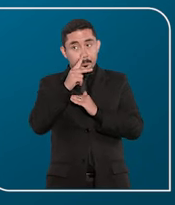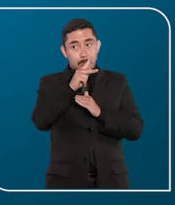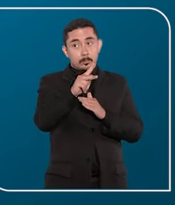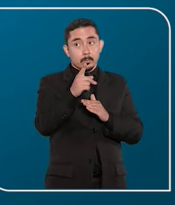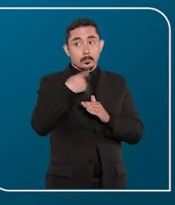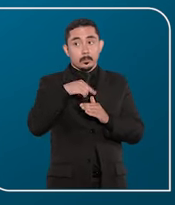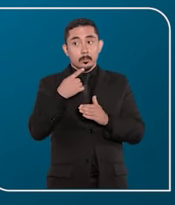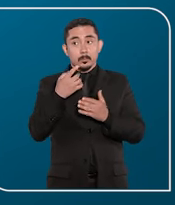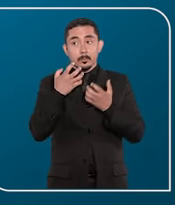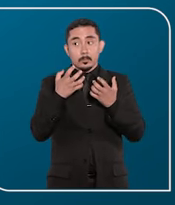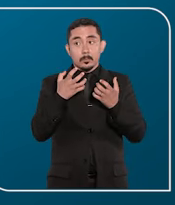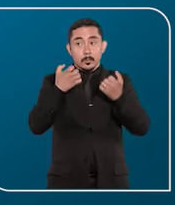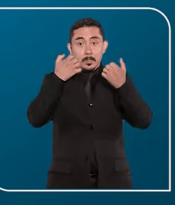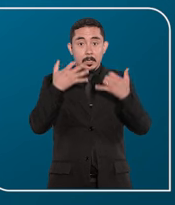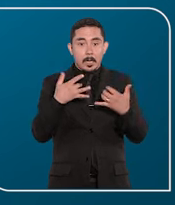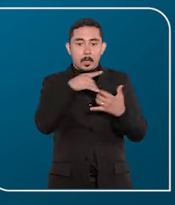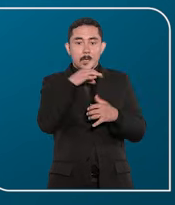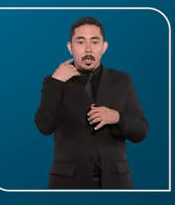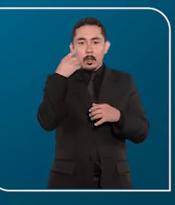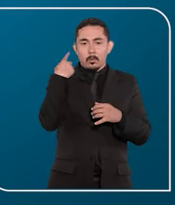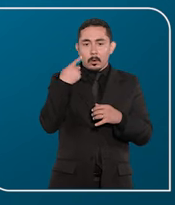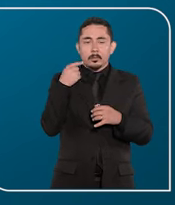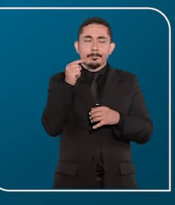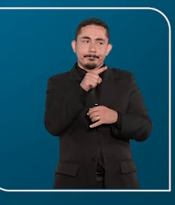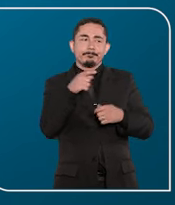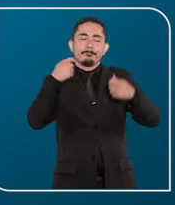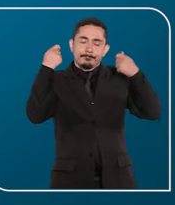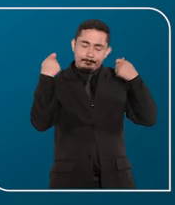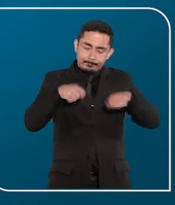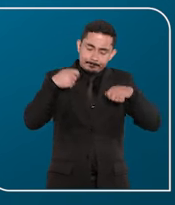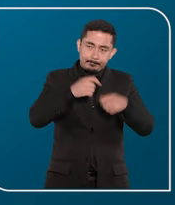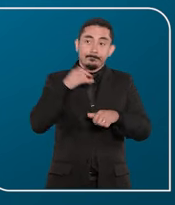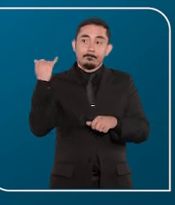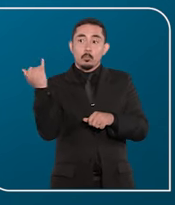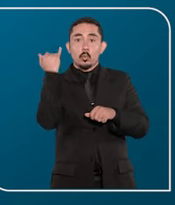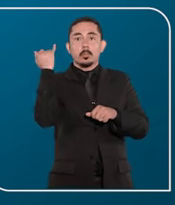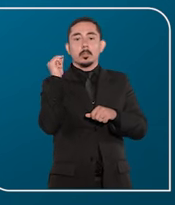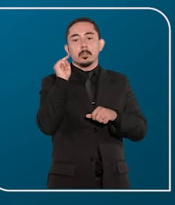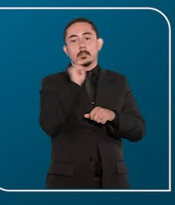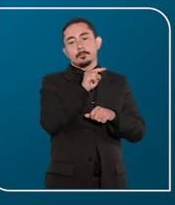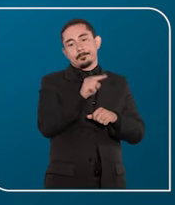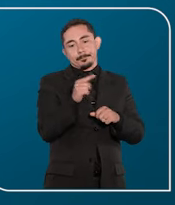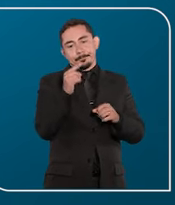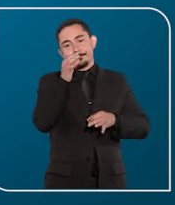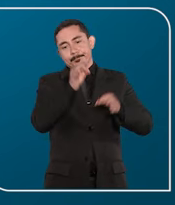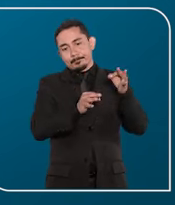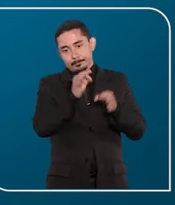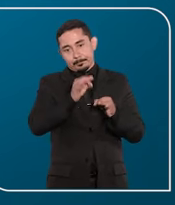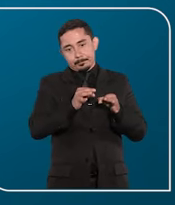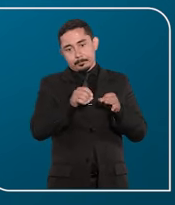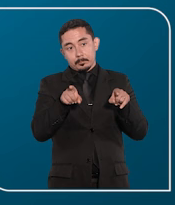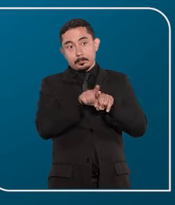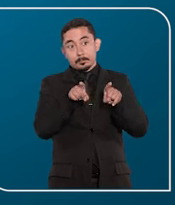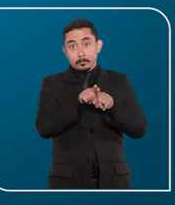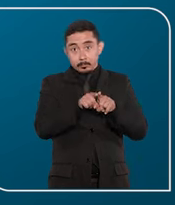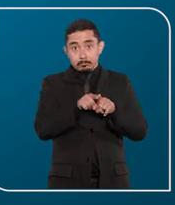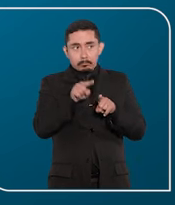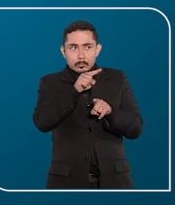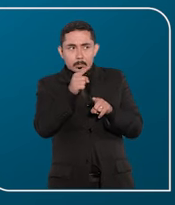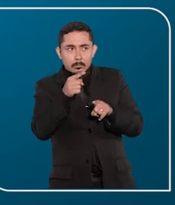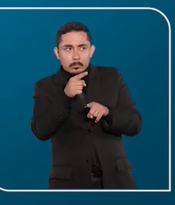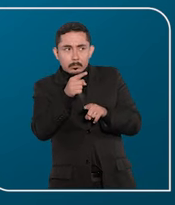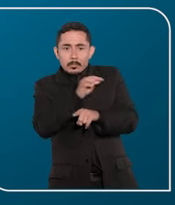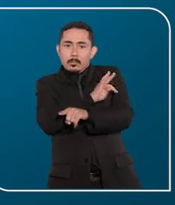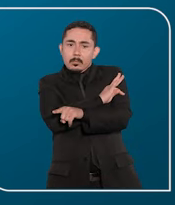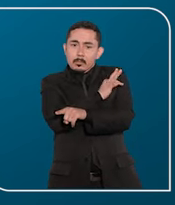que o advogado é indispensável para a realização da justiça. E eu posso te dizer que, tecnicamente falando, eu entendo